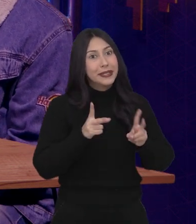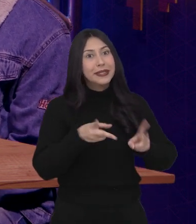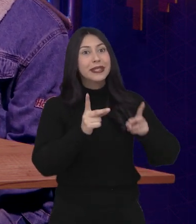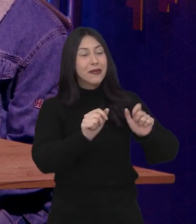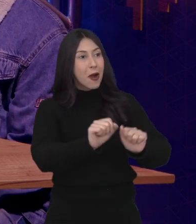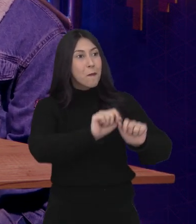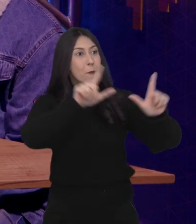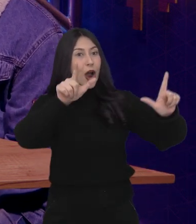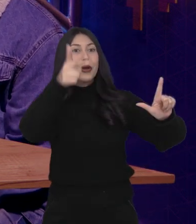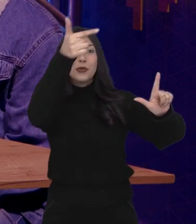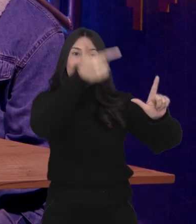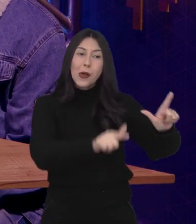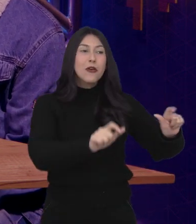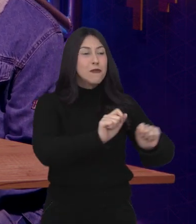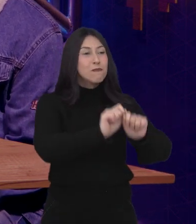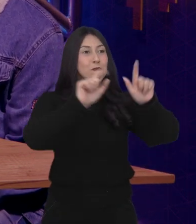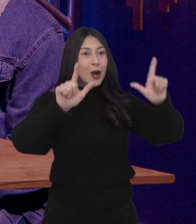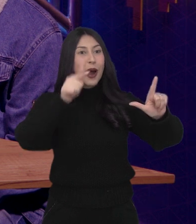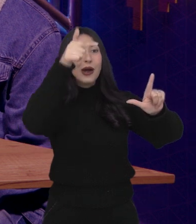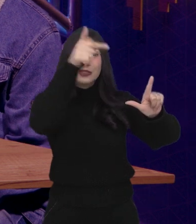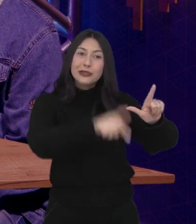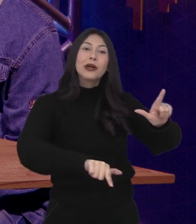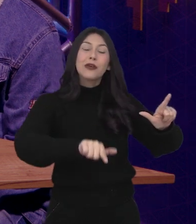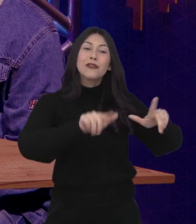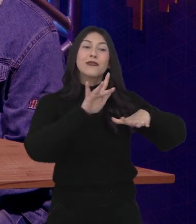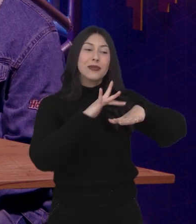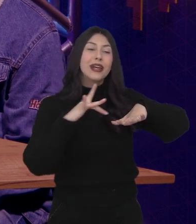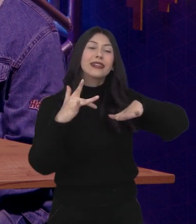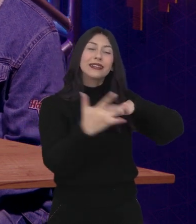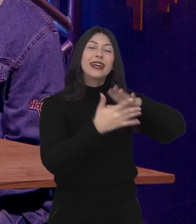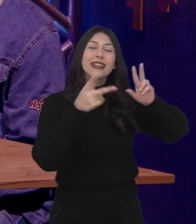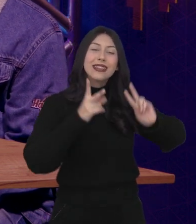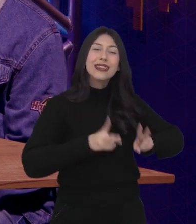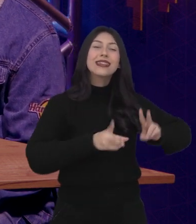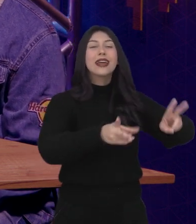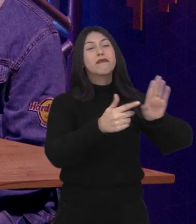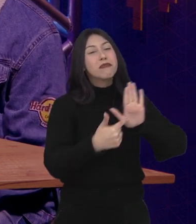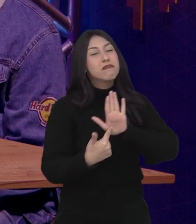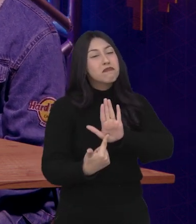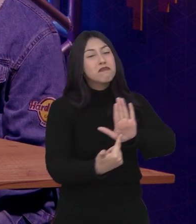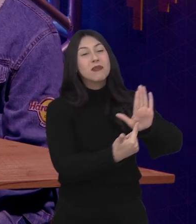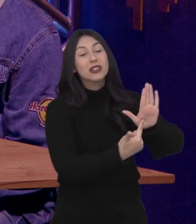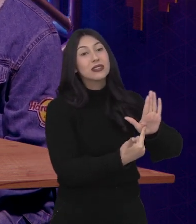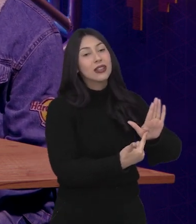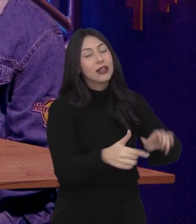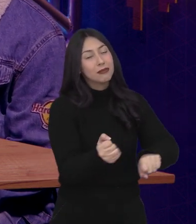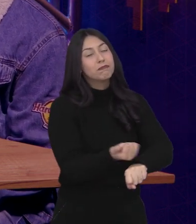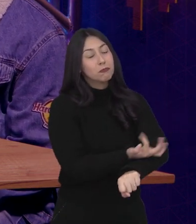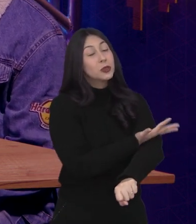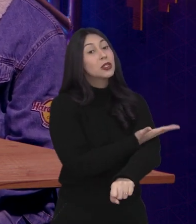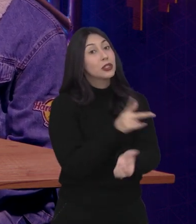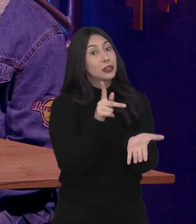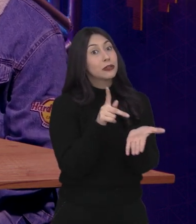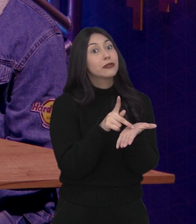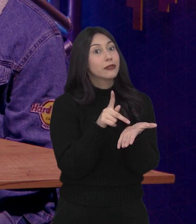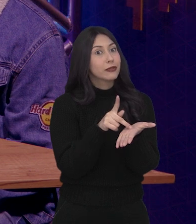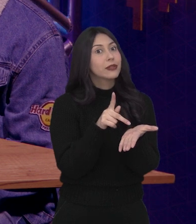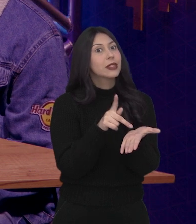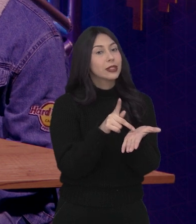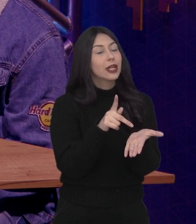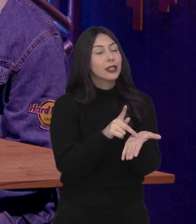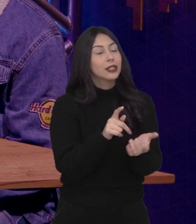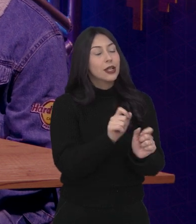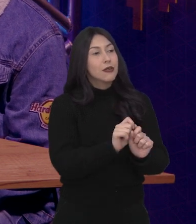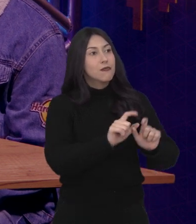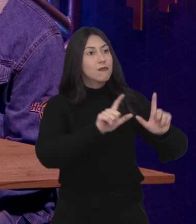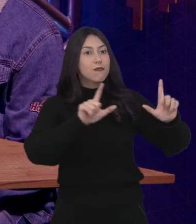mexe esse recorte, volta, né, para as redes sociais e sempre está viralizando. E realmente é muito emocionante. Acho que